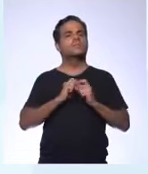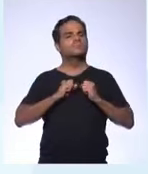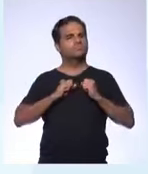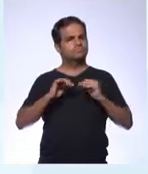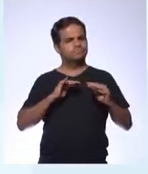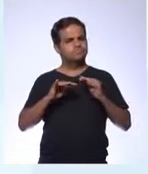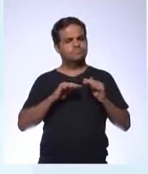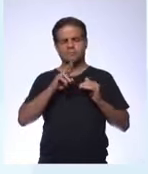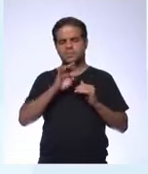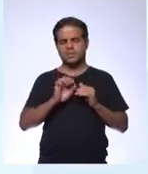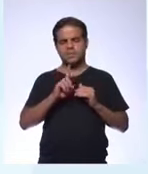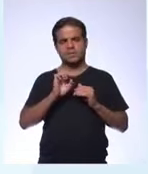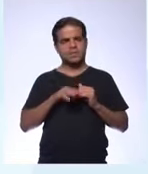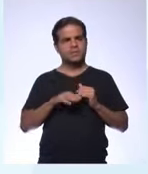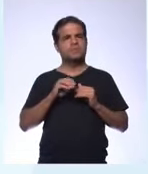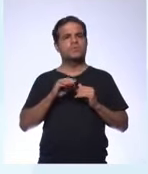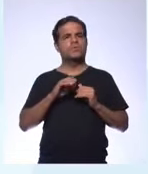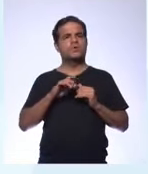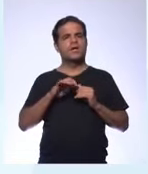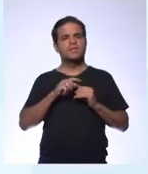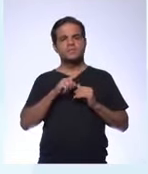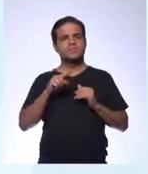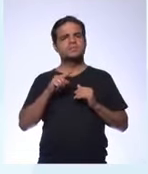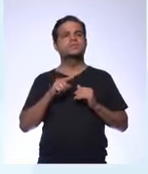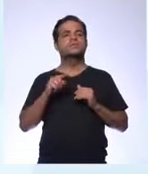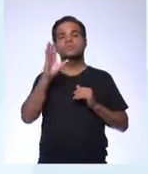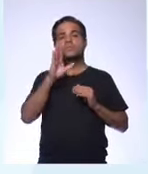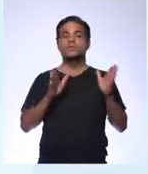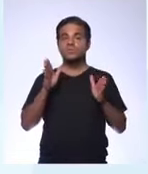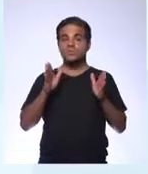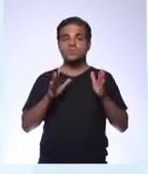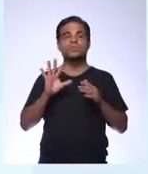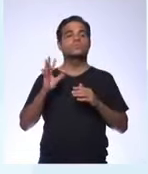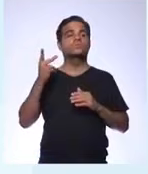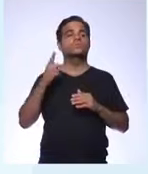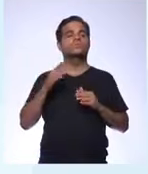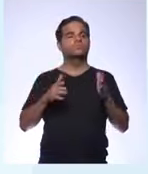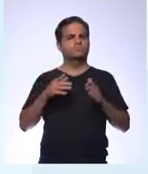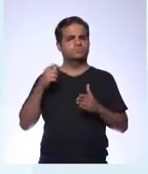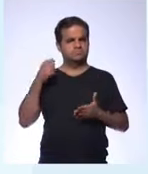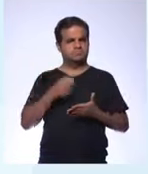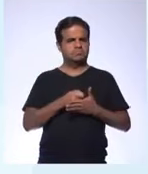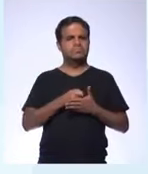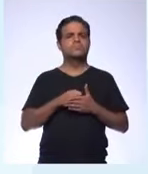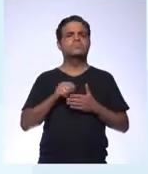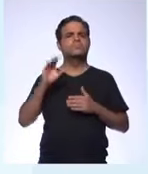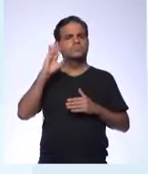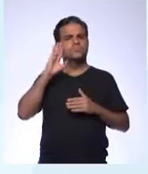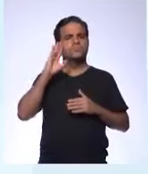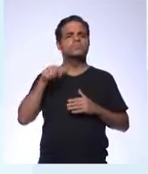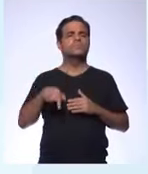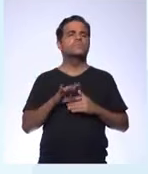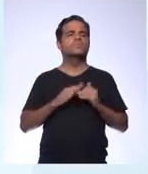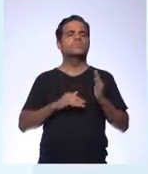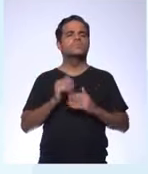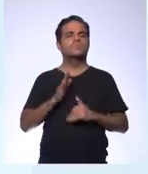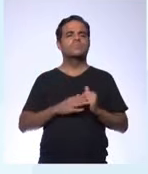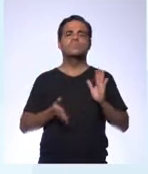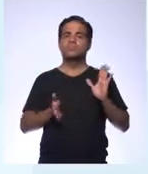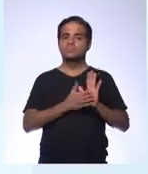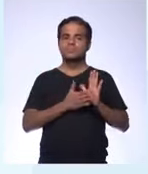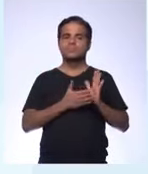de redemocratização do Brasil ocorridos durante o regime militar. As habilidades são